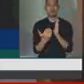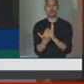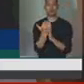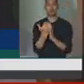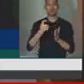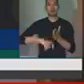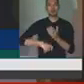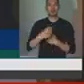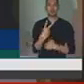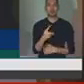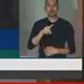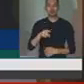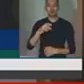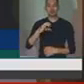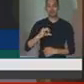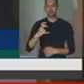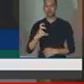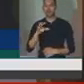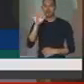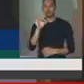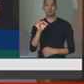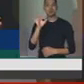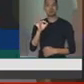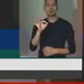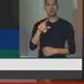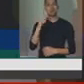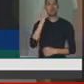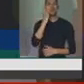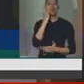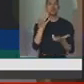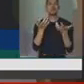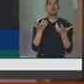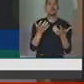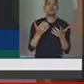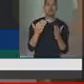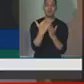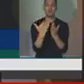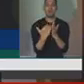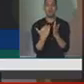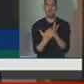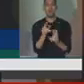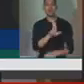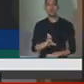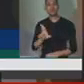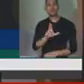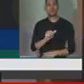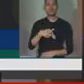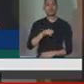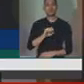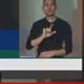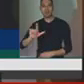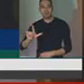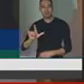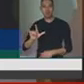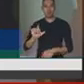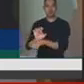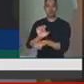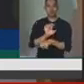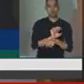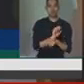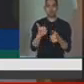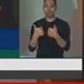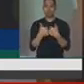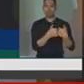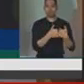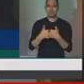para 2,95%. Eu quero saber qual é o critério que foi utilizado para a ANEEL, dois estados